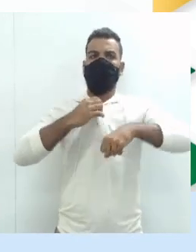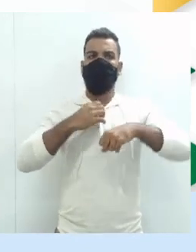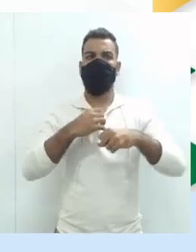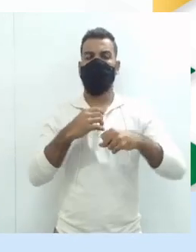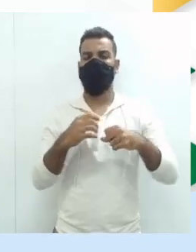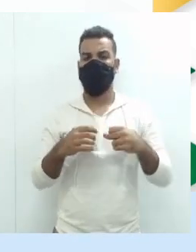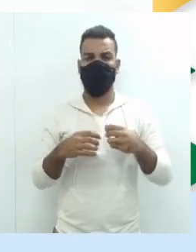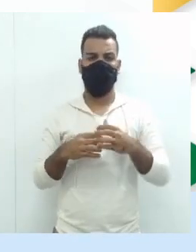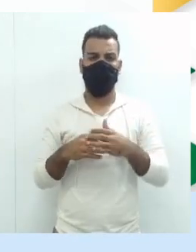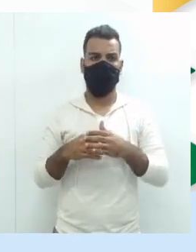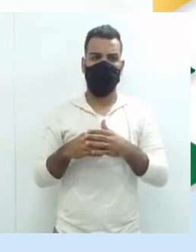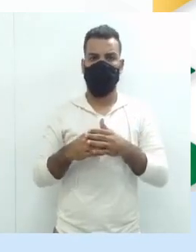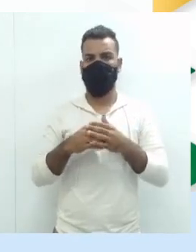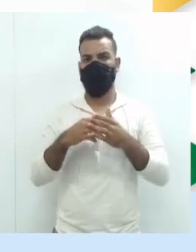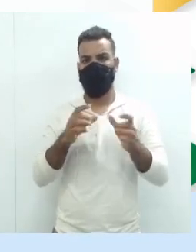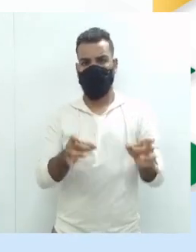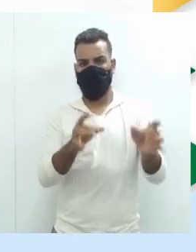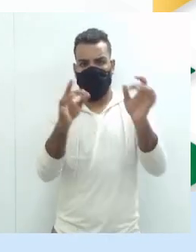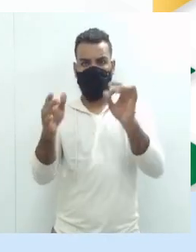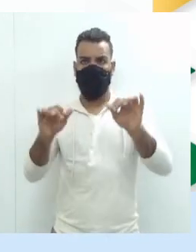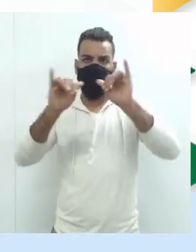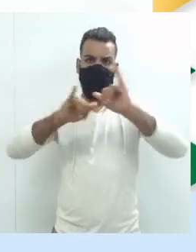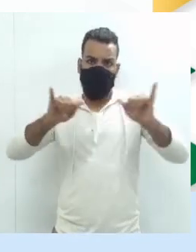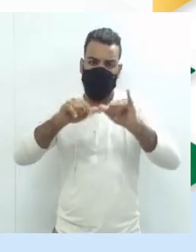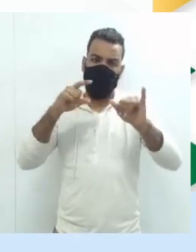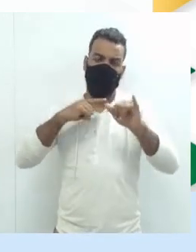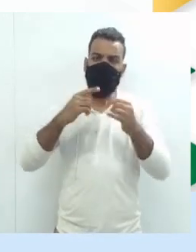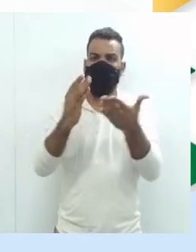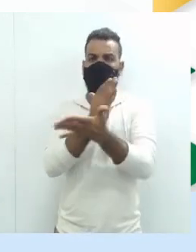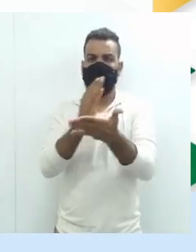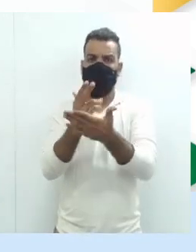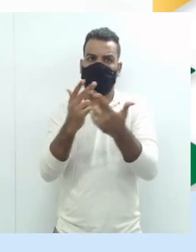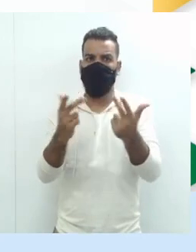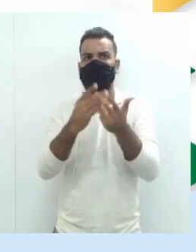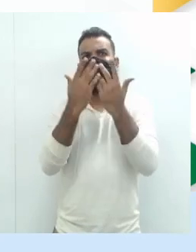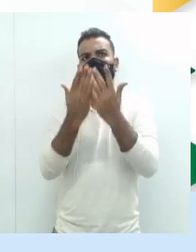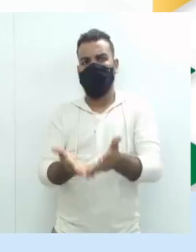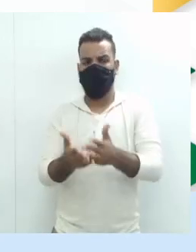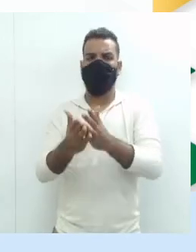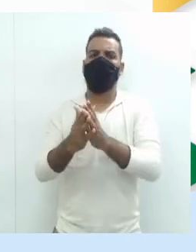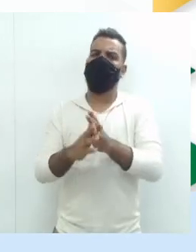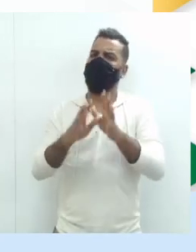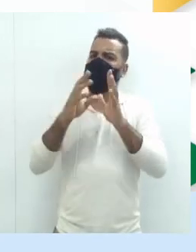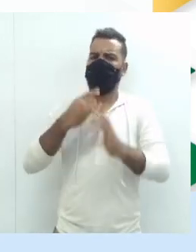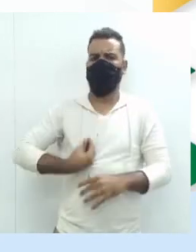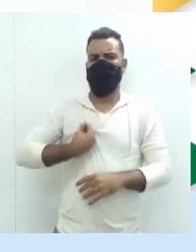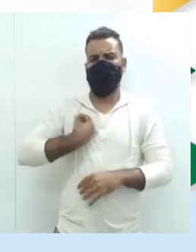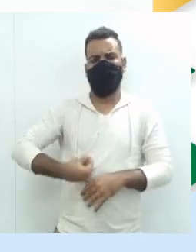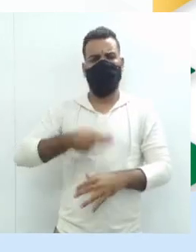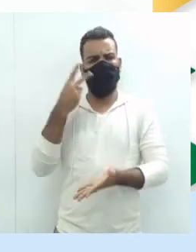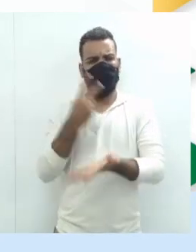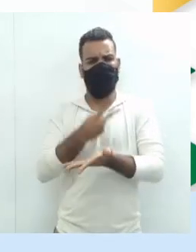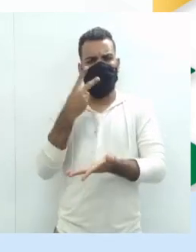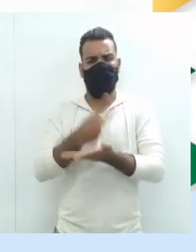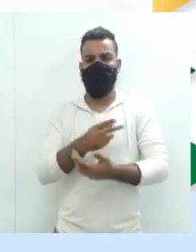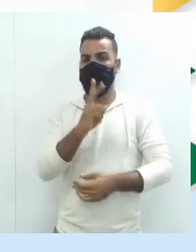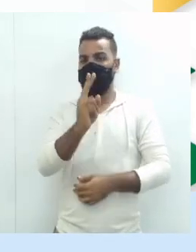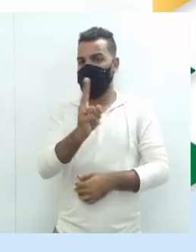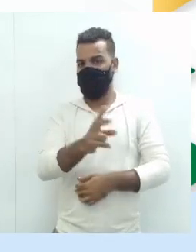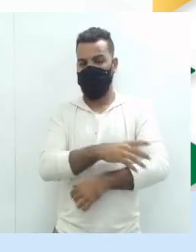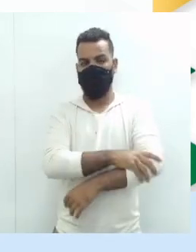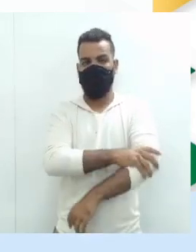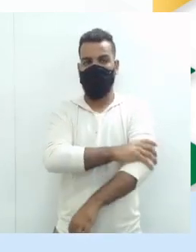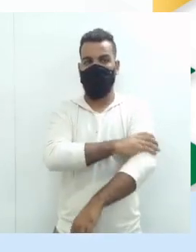lá um comercial, uma propaganda de algo. Então, os textos publicitários estão em todo lugar, pessoal. Eles estão em